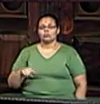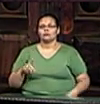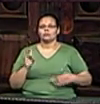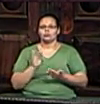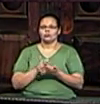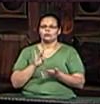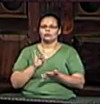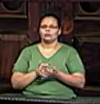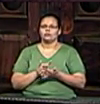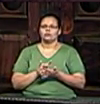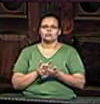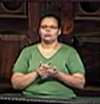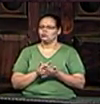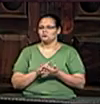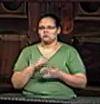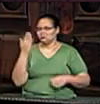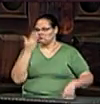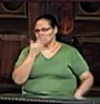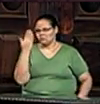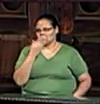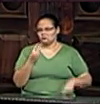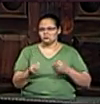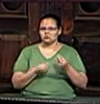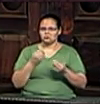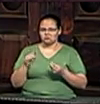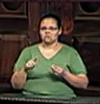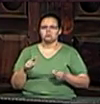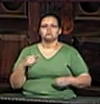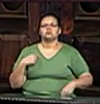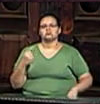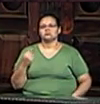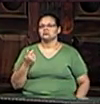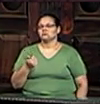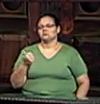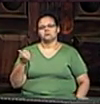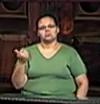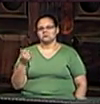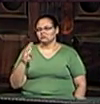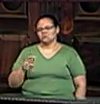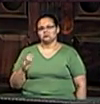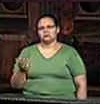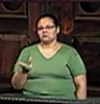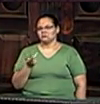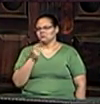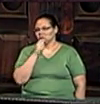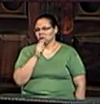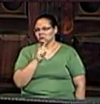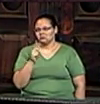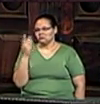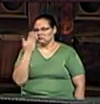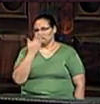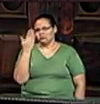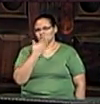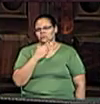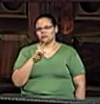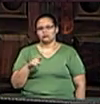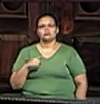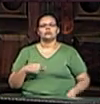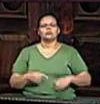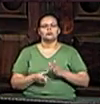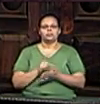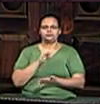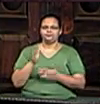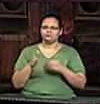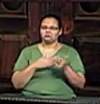senhor presidente, eu não vejo isso como um ato de grandeza. Eu vejo isso, sim, antes de